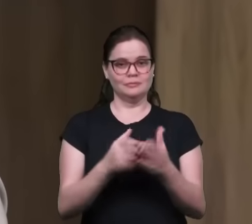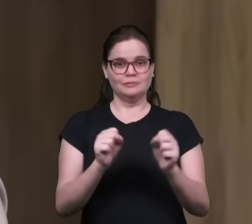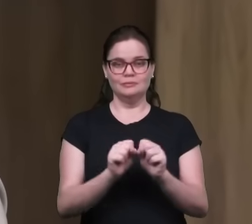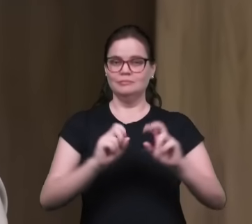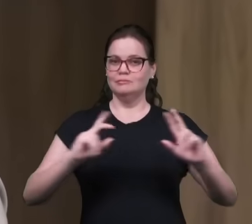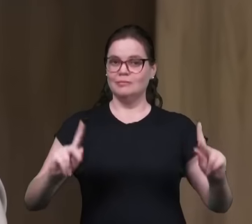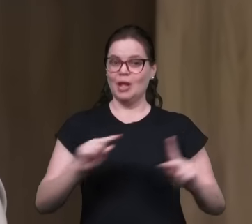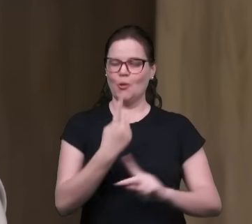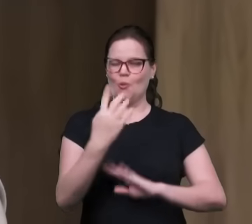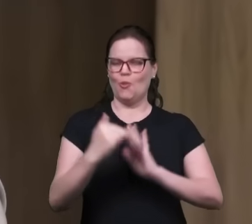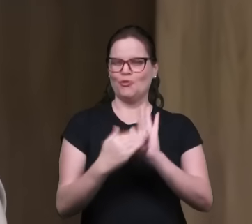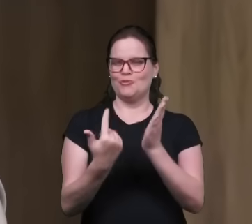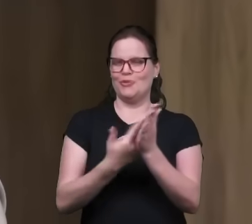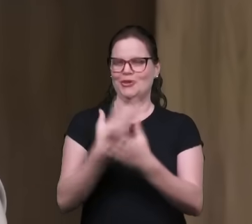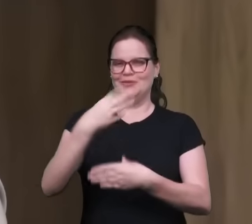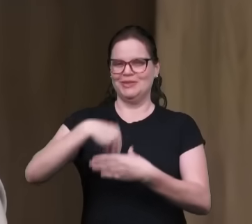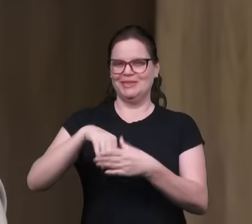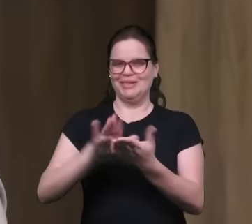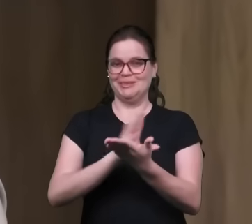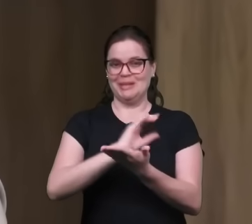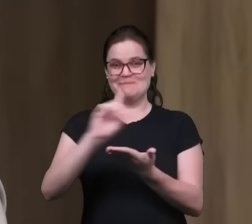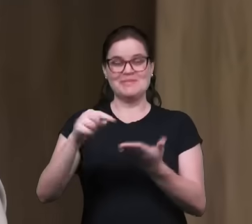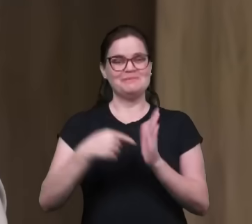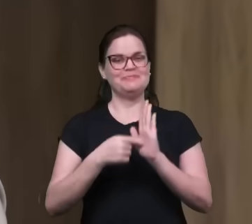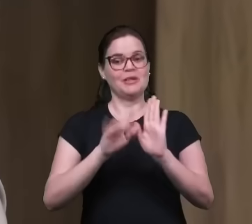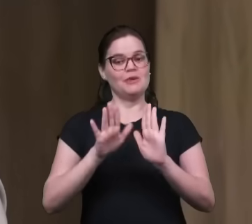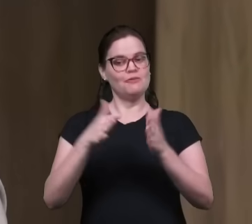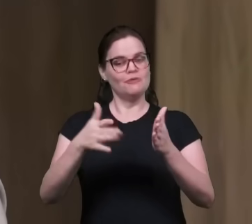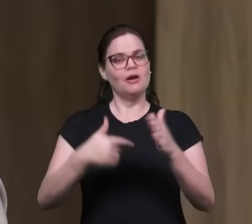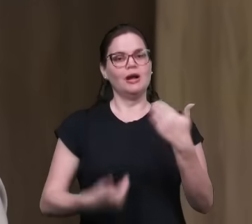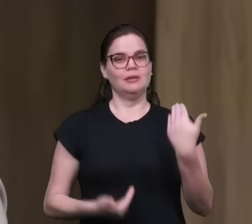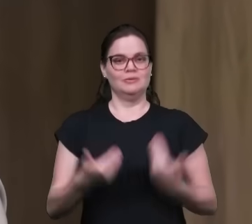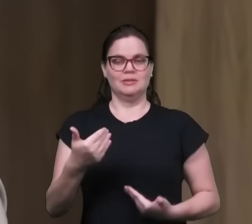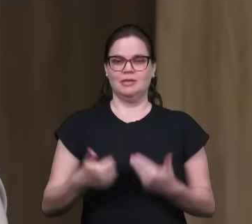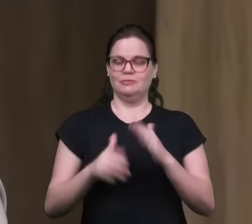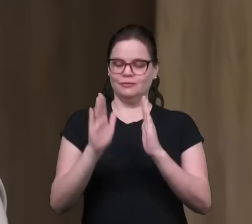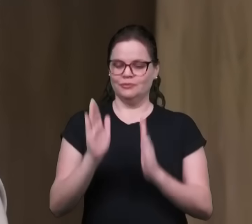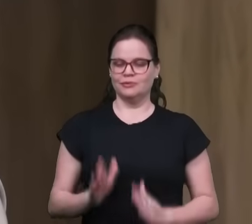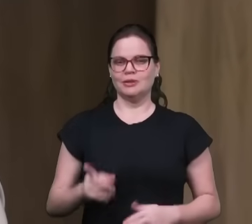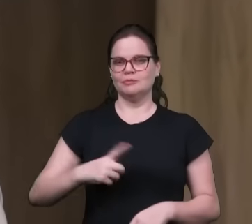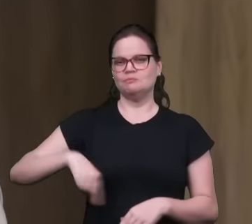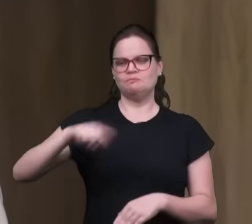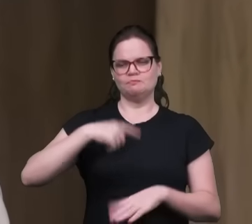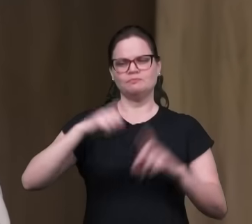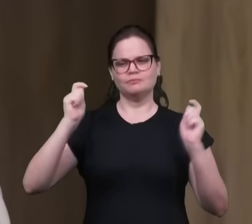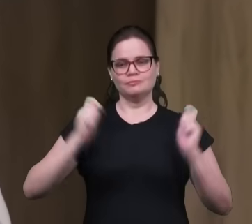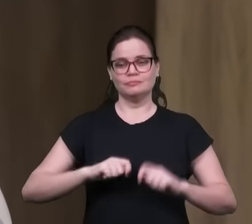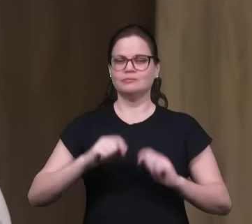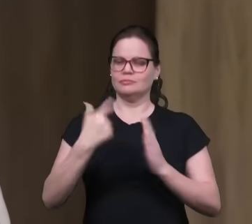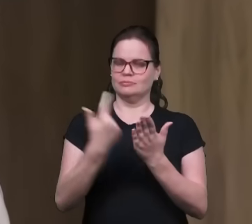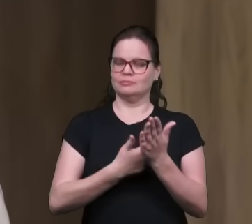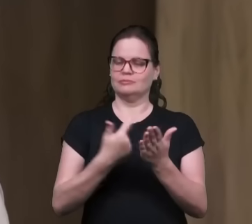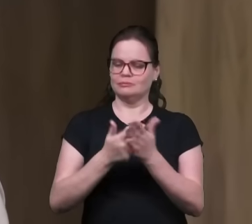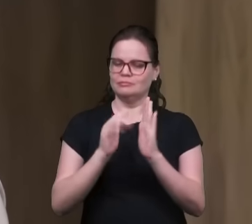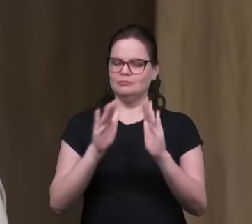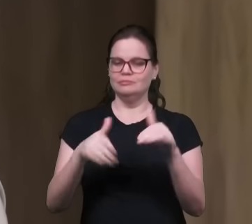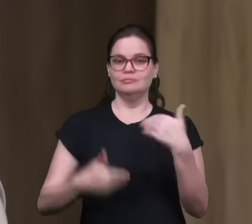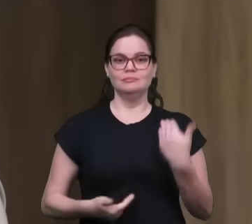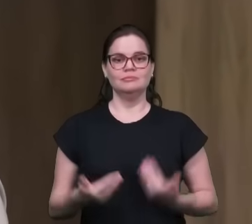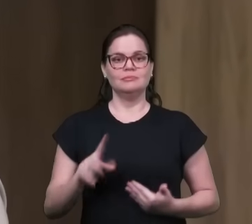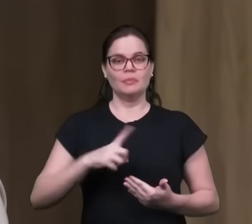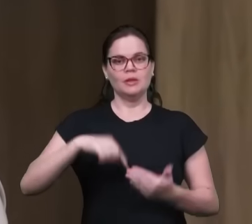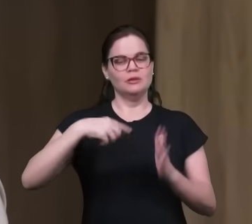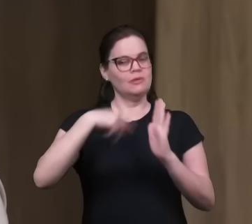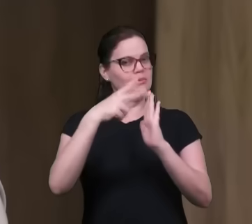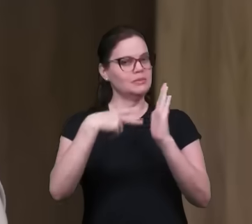de Apocalipse, um livro escrito assim, mais especificamente para a igreja, né, para os servos do Senhor. E a gente vai ver isso em alguns